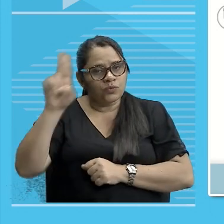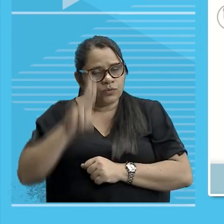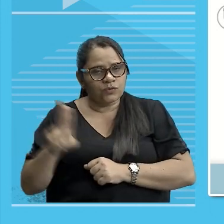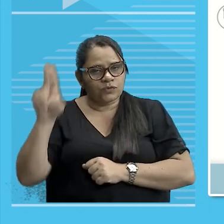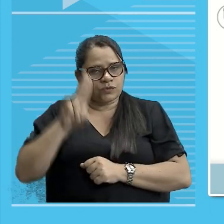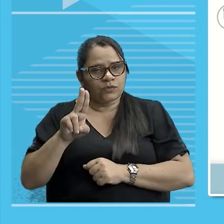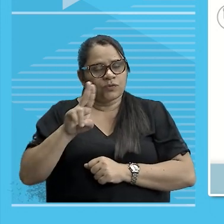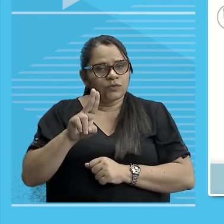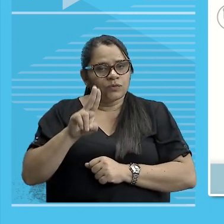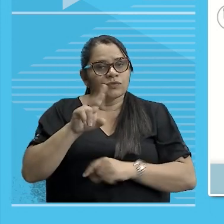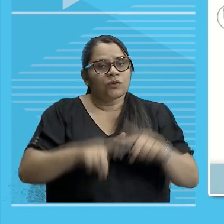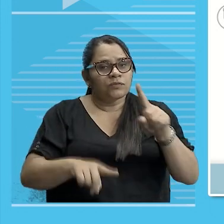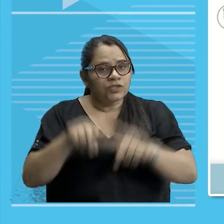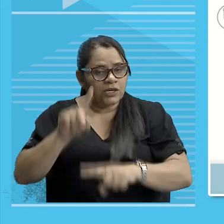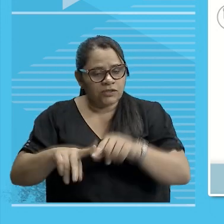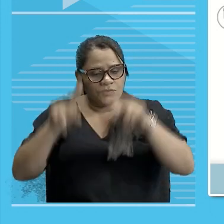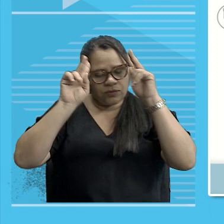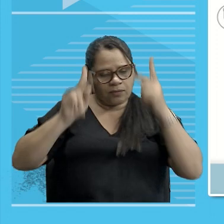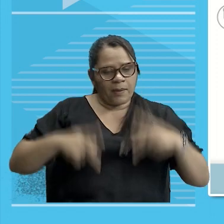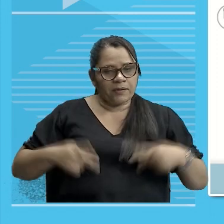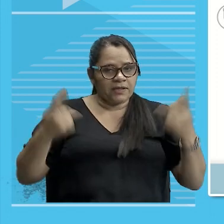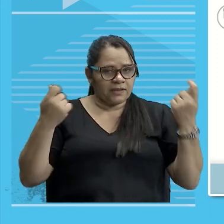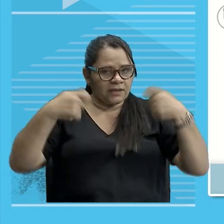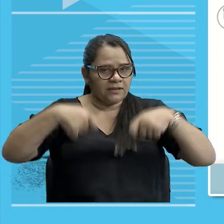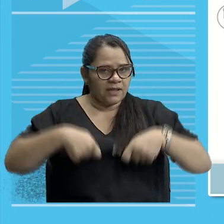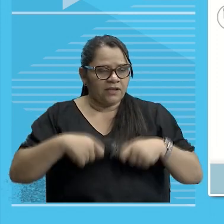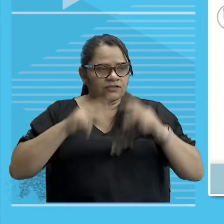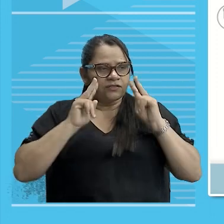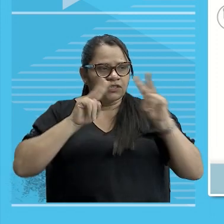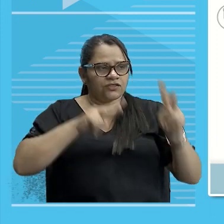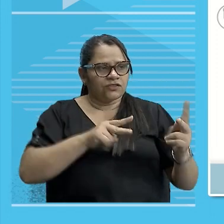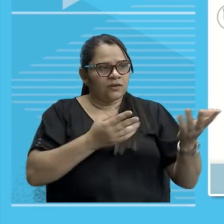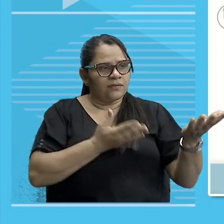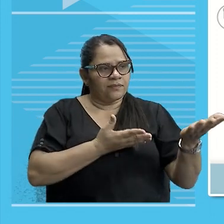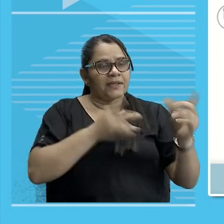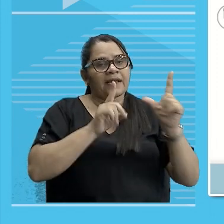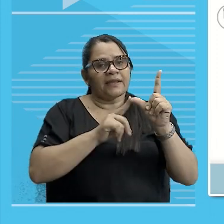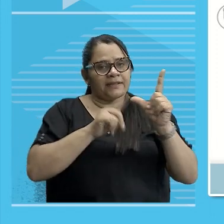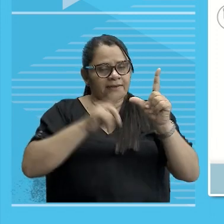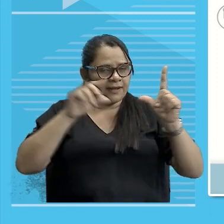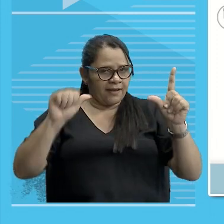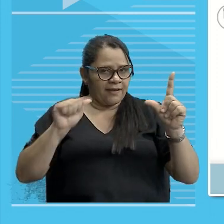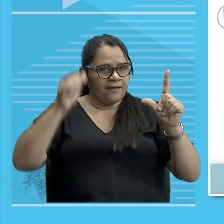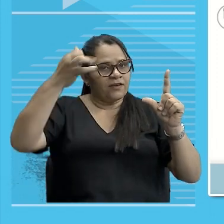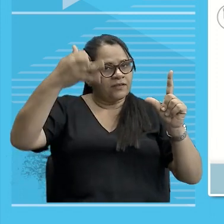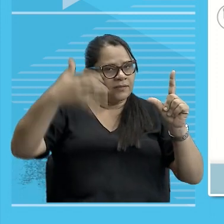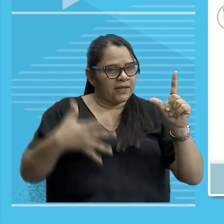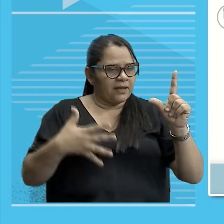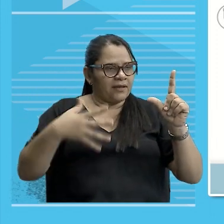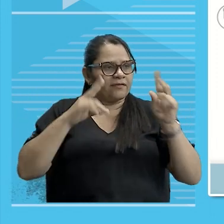potência da gestão da qualidade Então vamos lá letra a